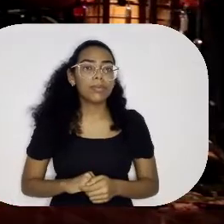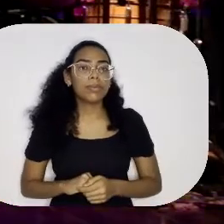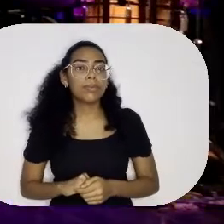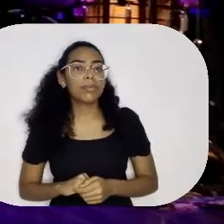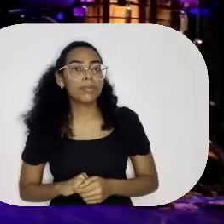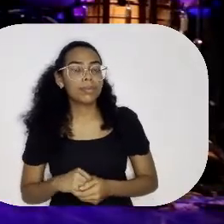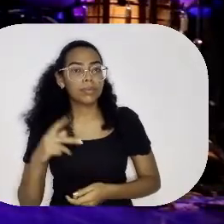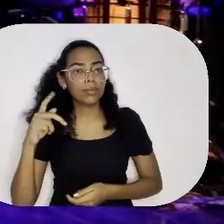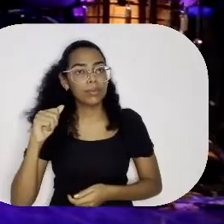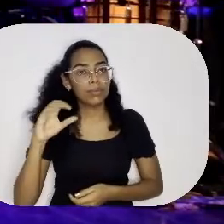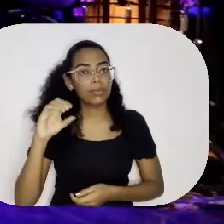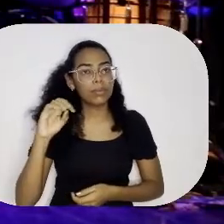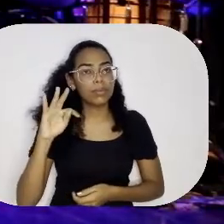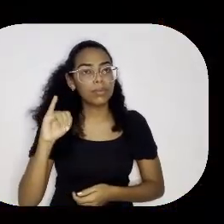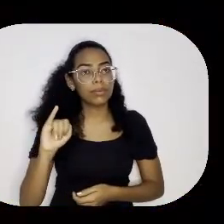pra ti,